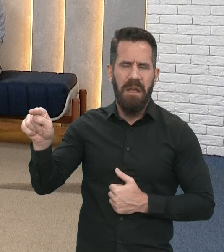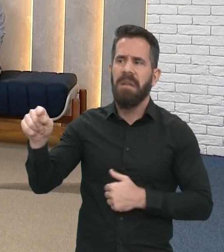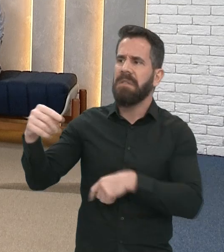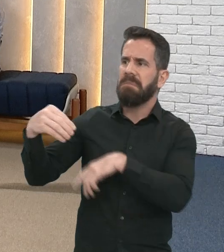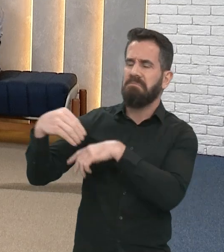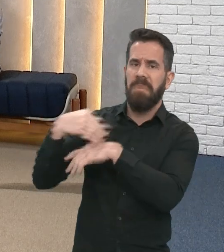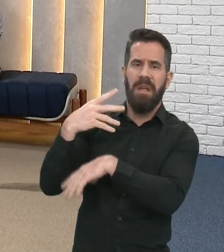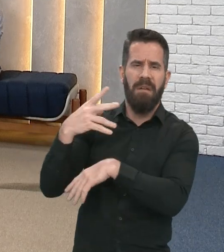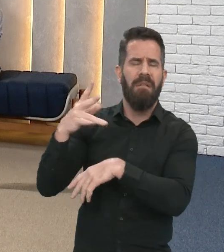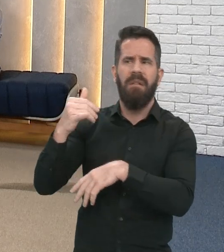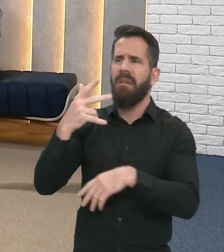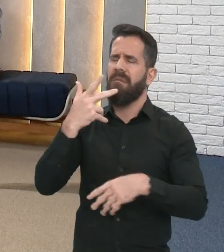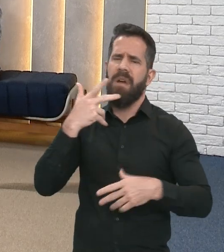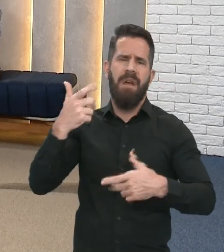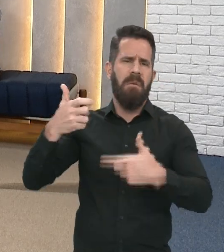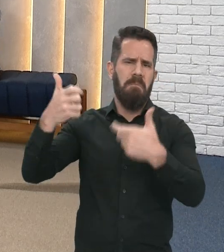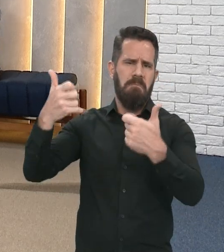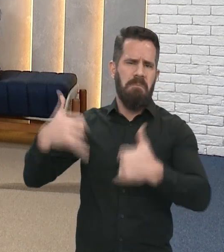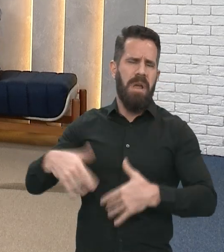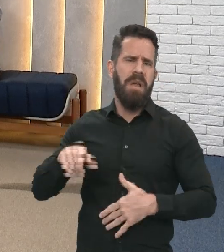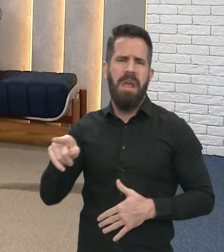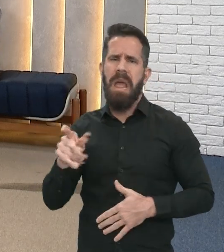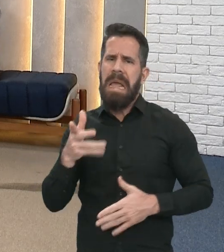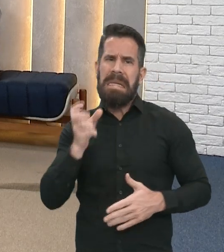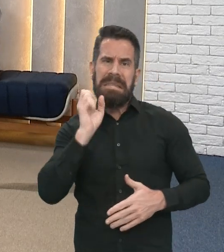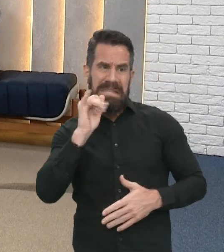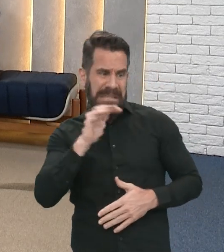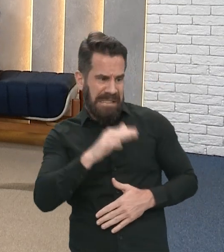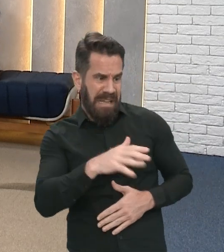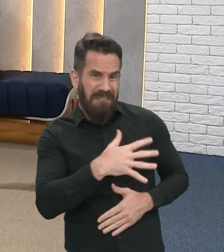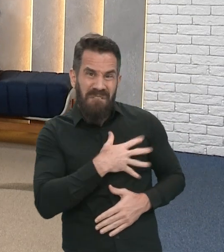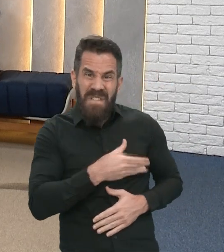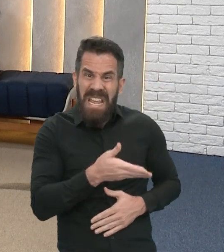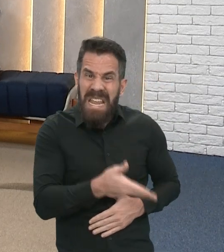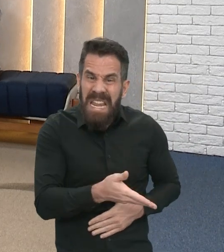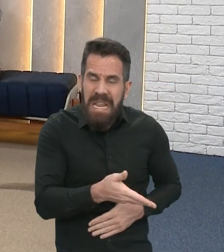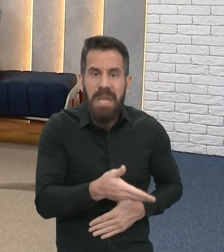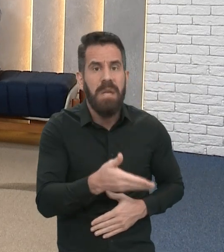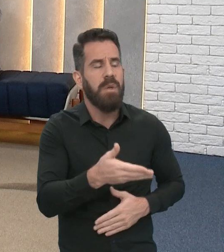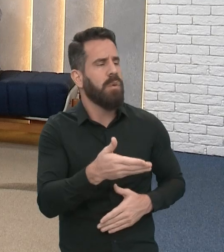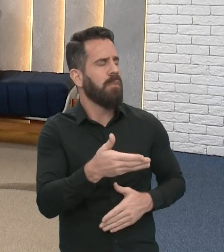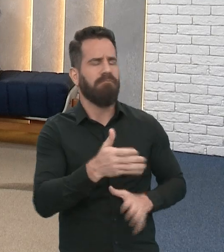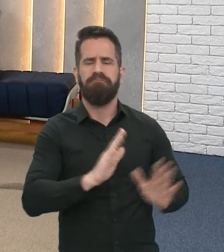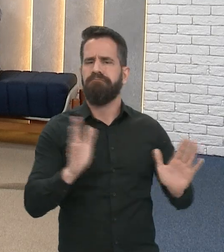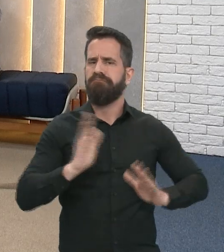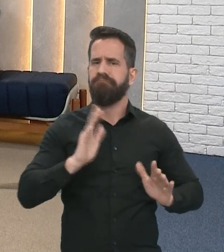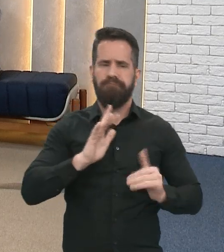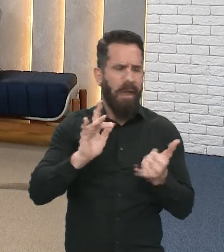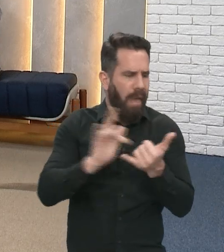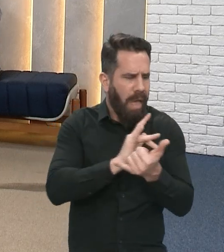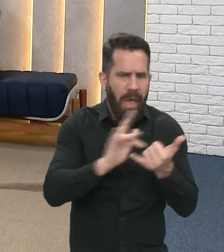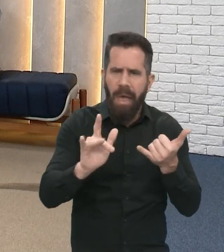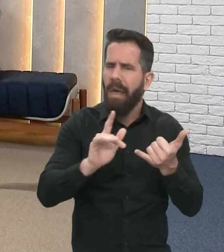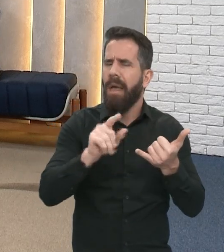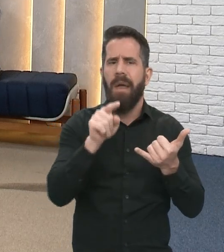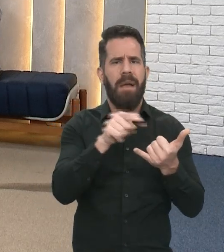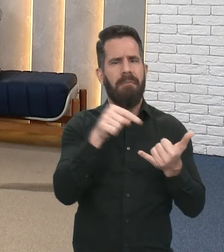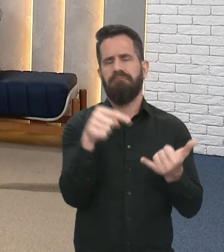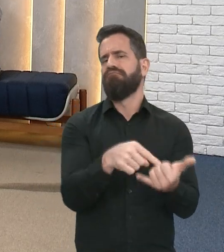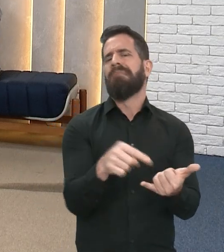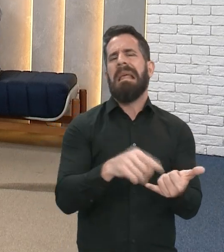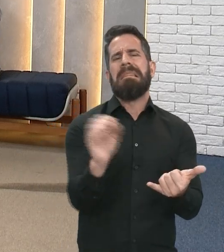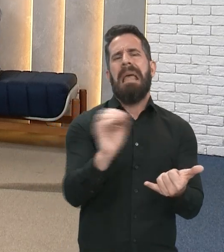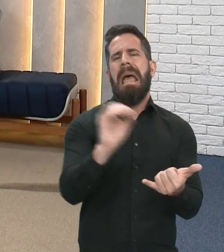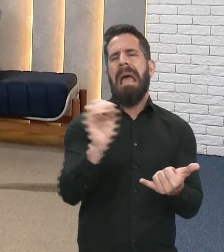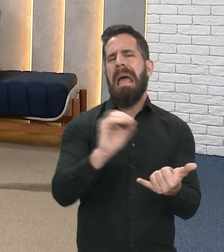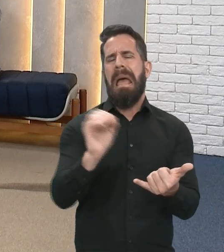vai ter acesso de jeito nenhum. E aí a gente vê essa realidade mudando ao passo que se torna mãe, que se torna um pai. Nasce um